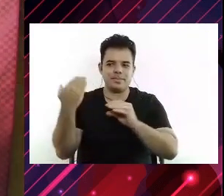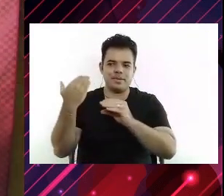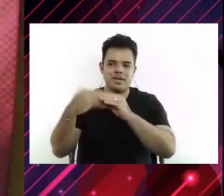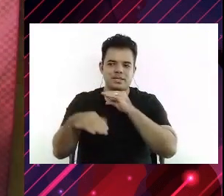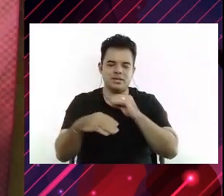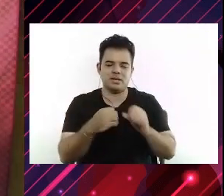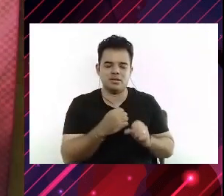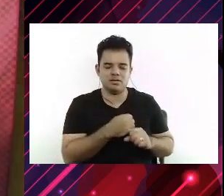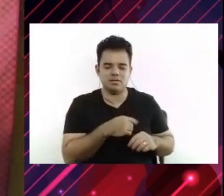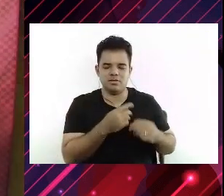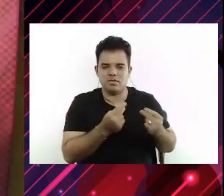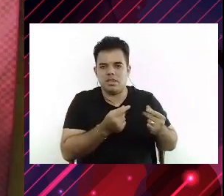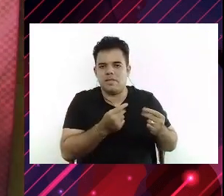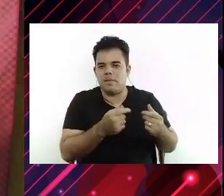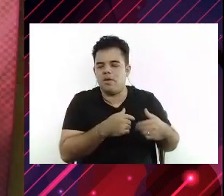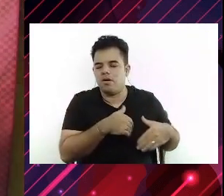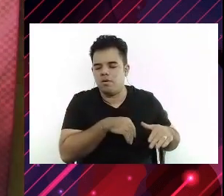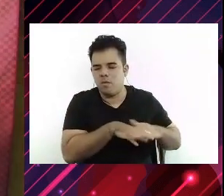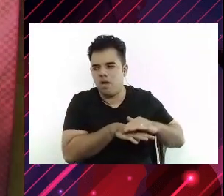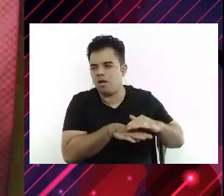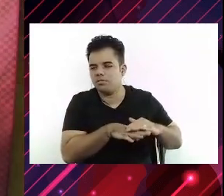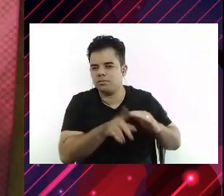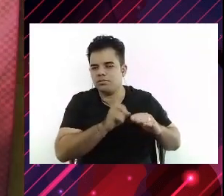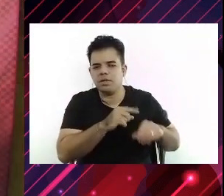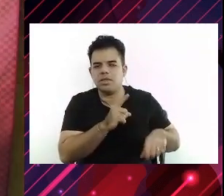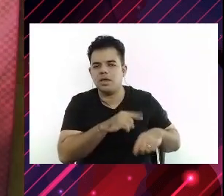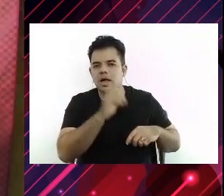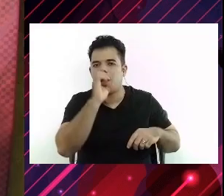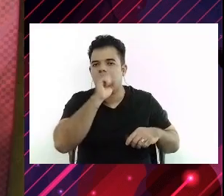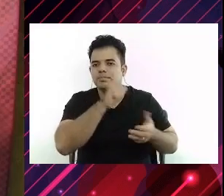menor tempo possível, digamos assim,